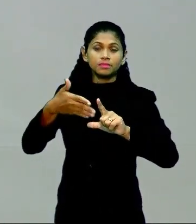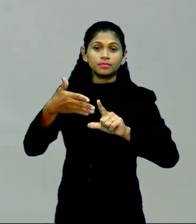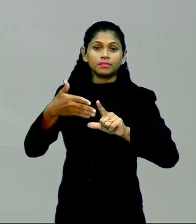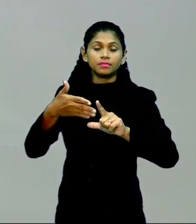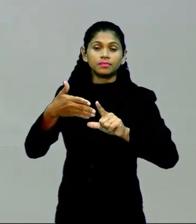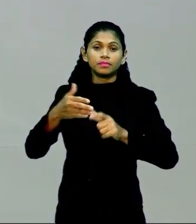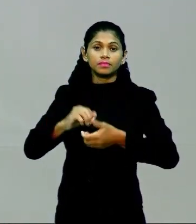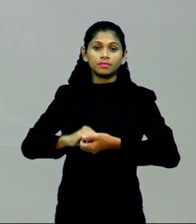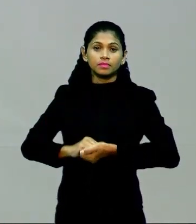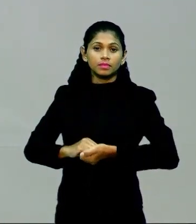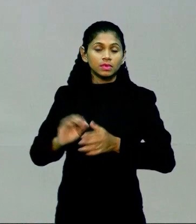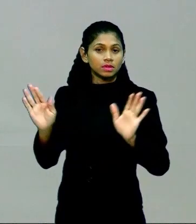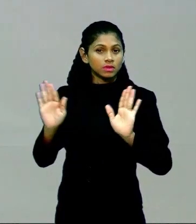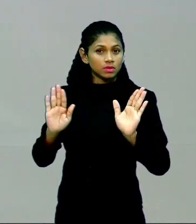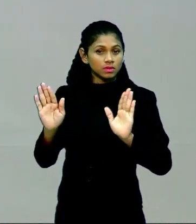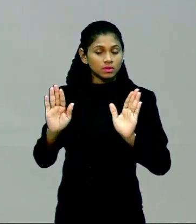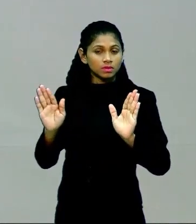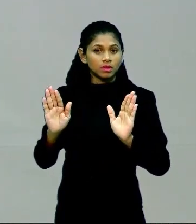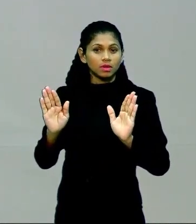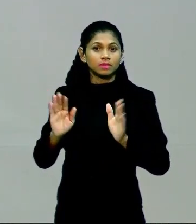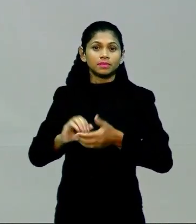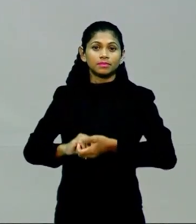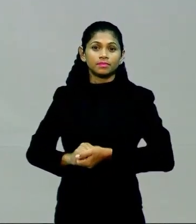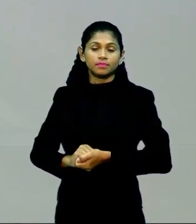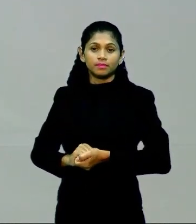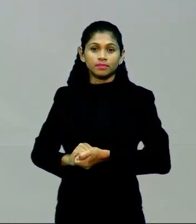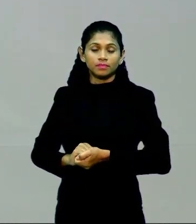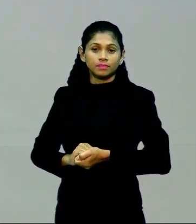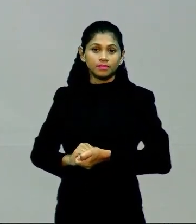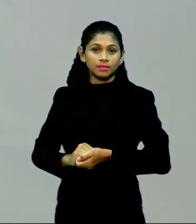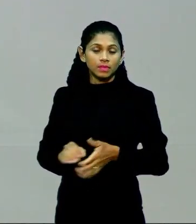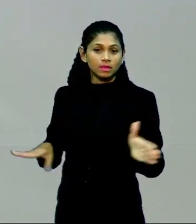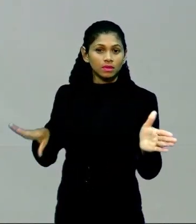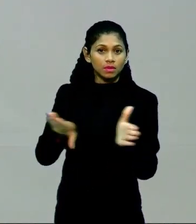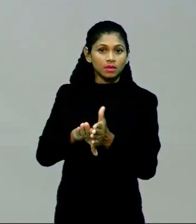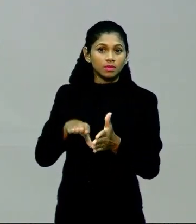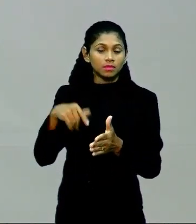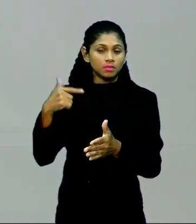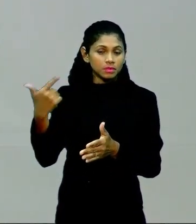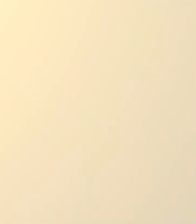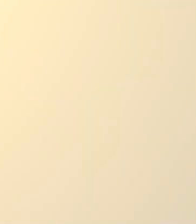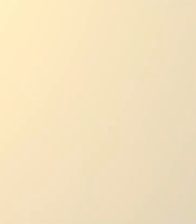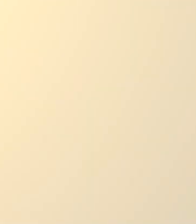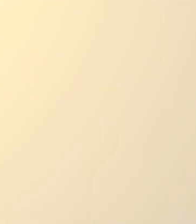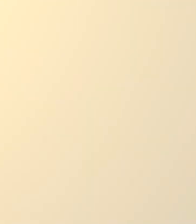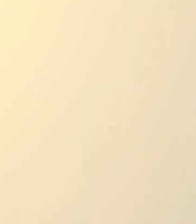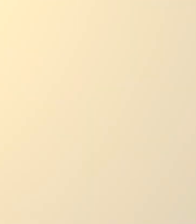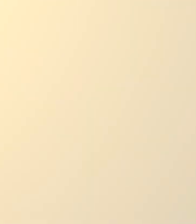plataforma, ok? Bye bye, see you next class. Tchau, tchau e até a próxima aula.